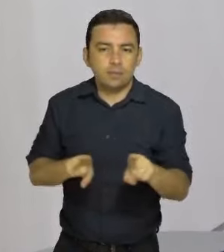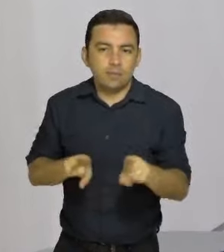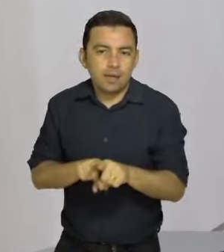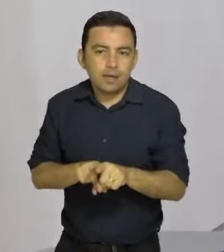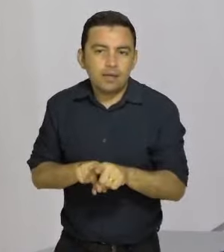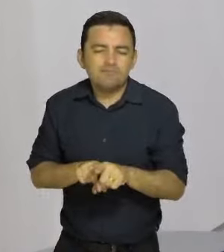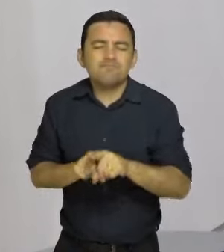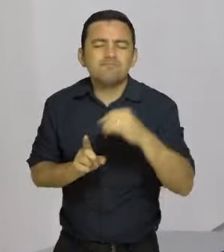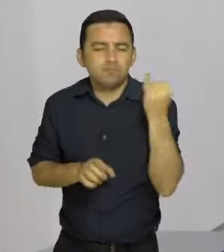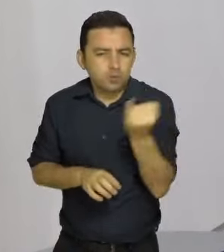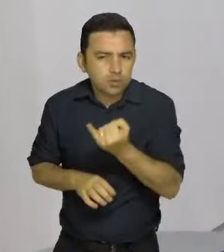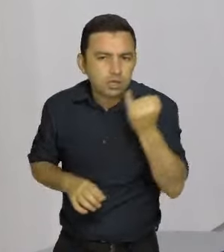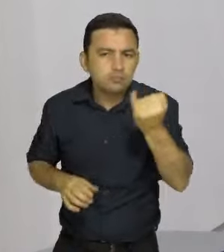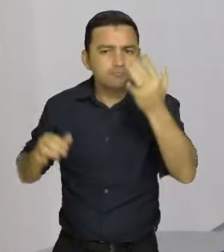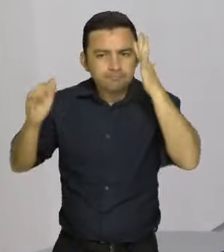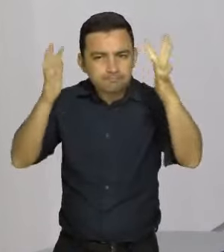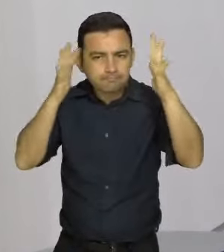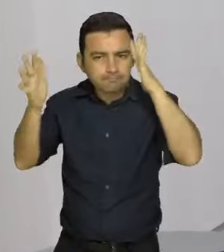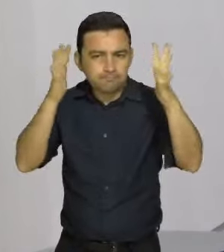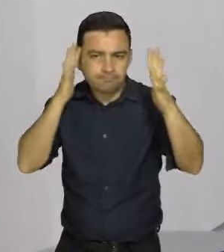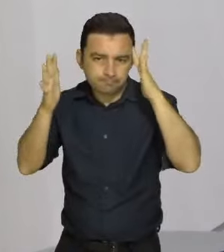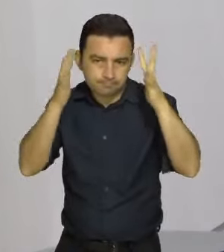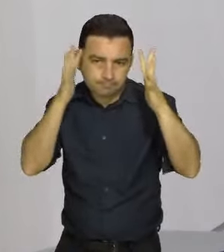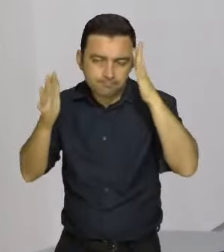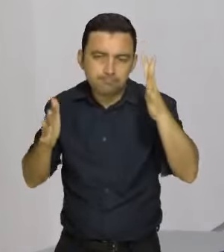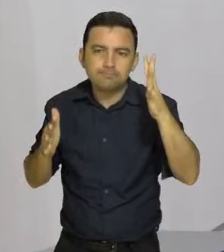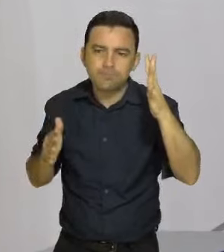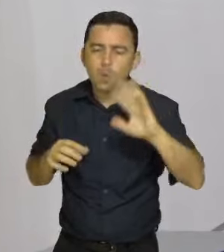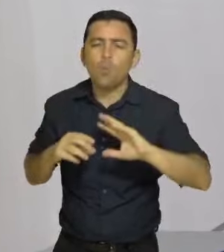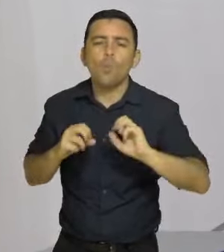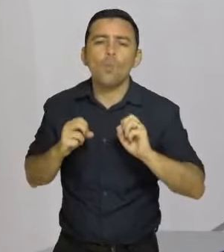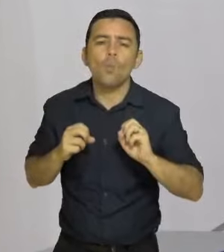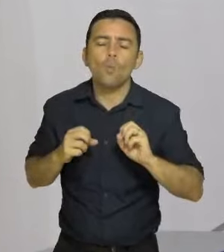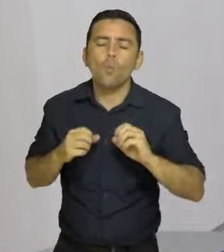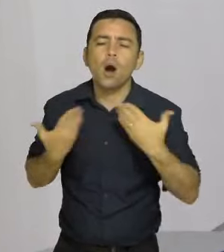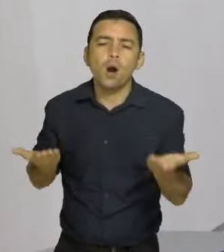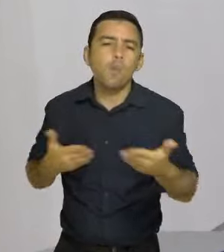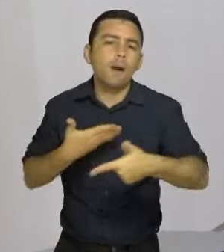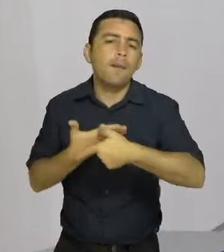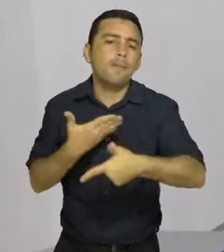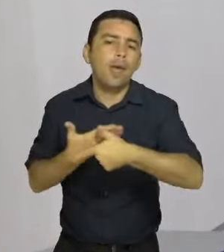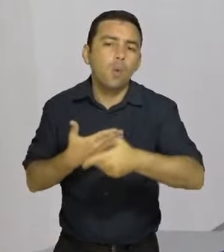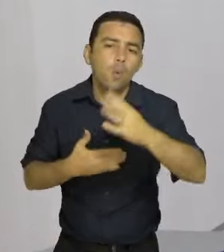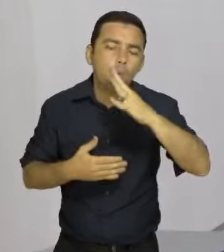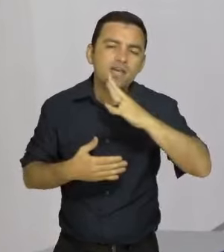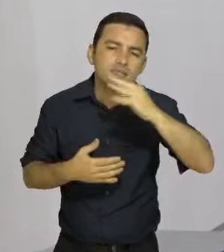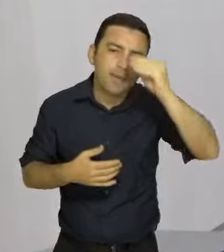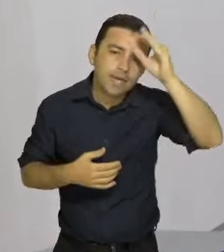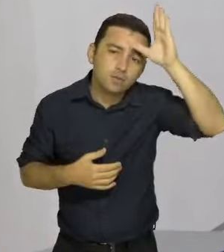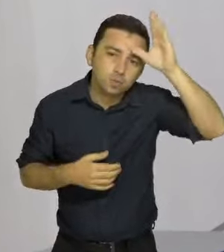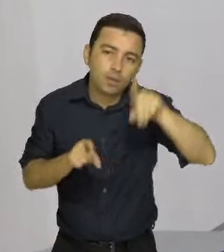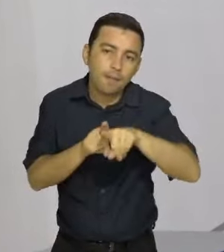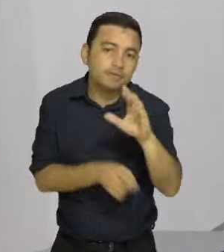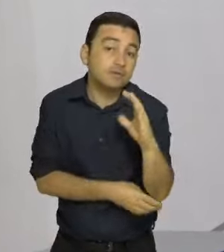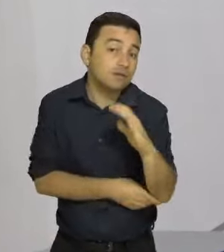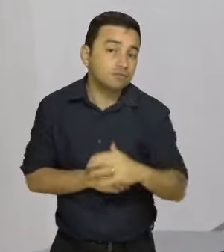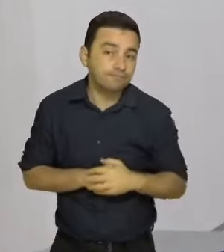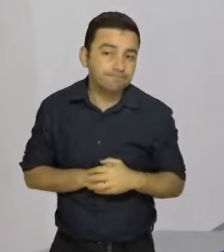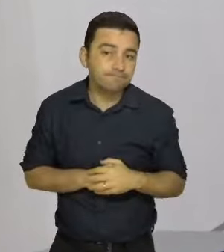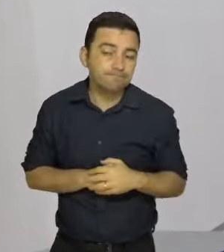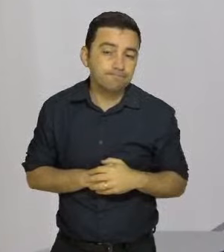imprescindível refletirmos sobre qual é o papel do conhecimento e da ciência.